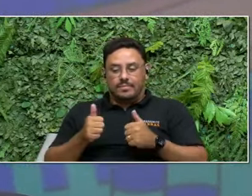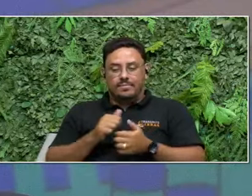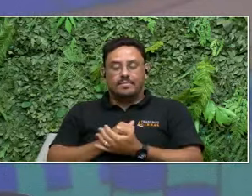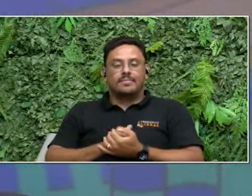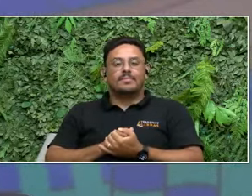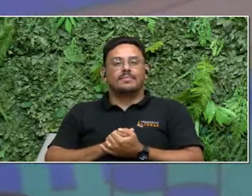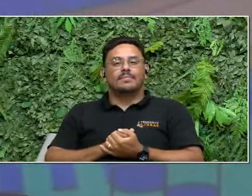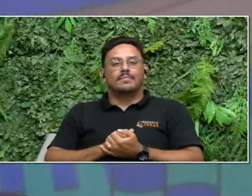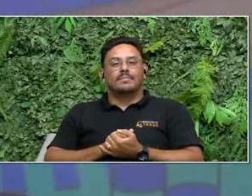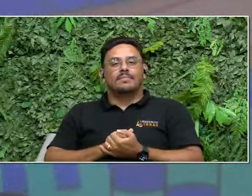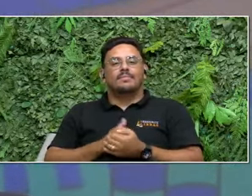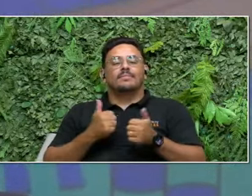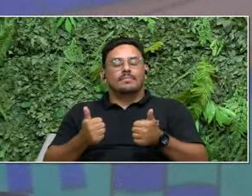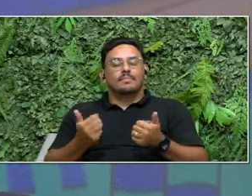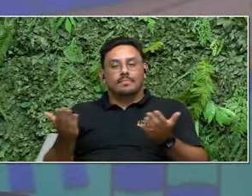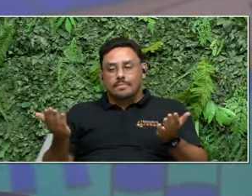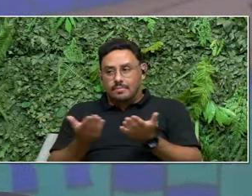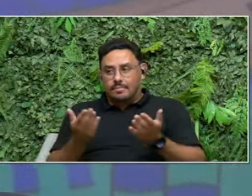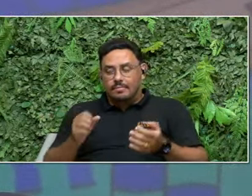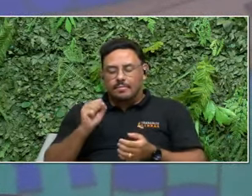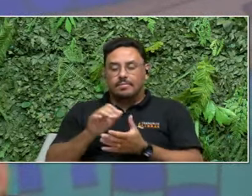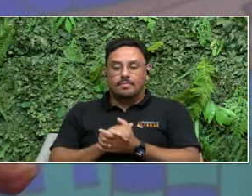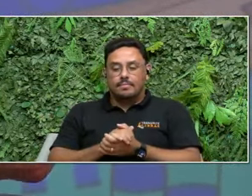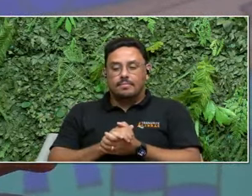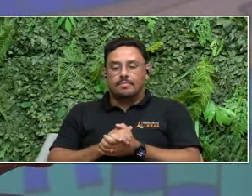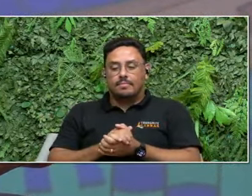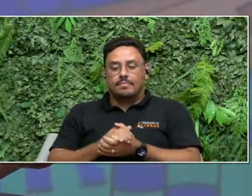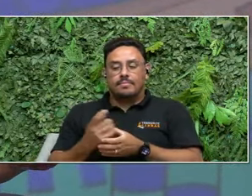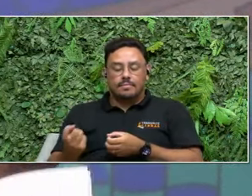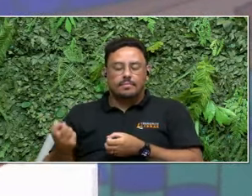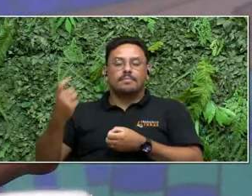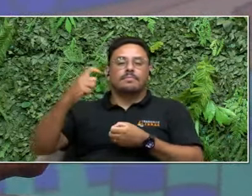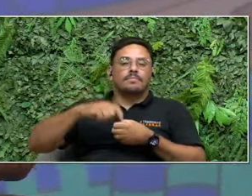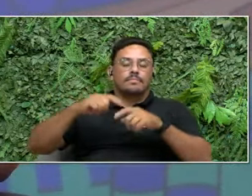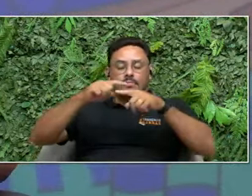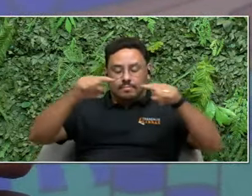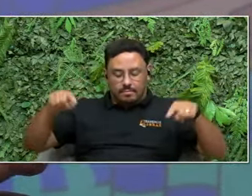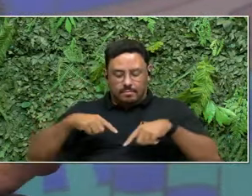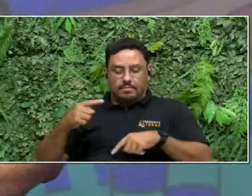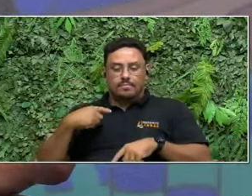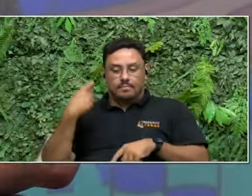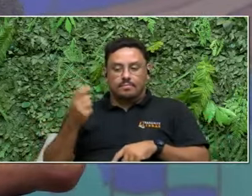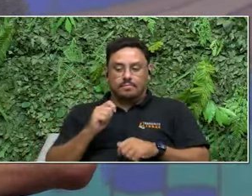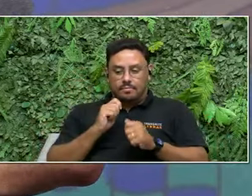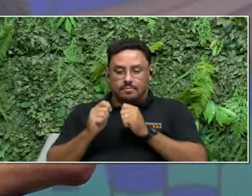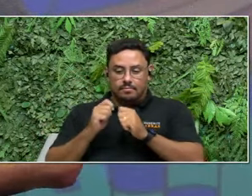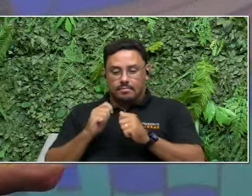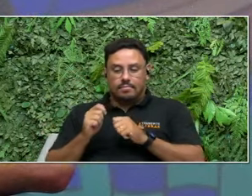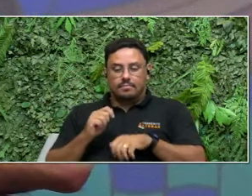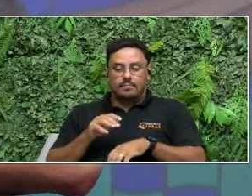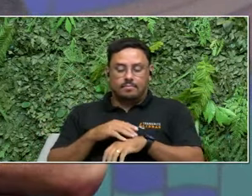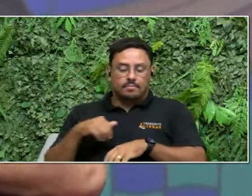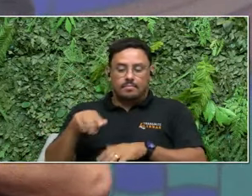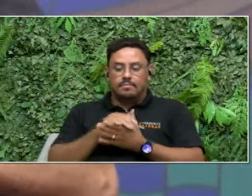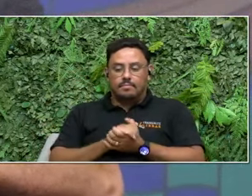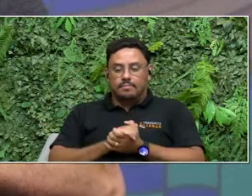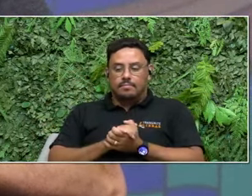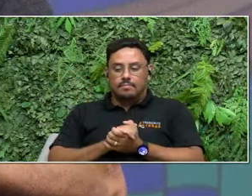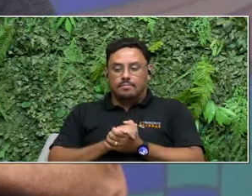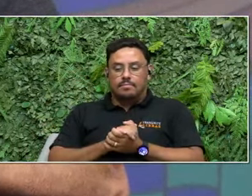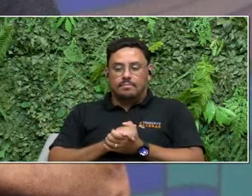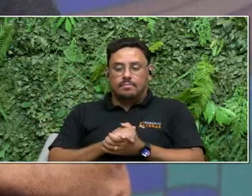também muito bem agora é o seguinte vamos pra cabine de novo porque os nossos comentaristas estão ali com as suas